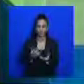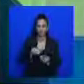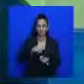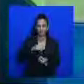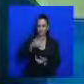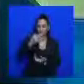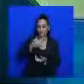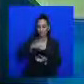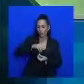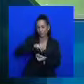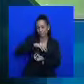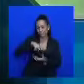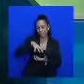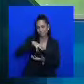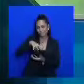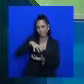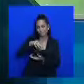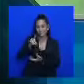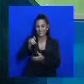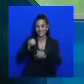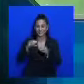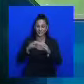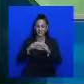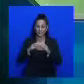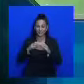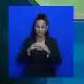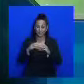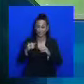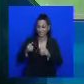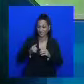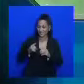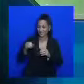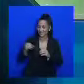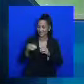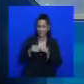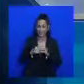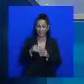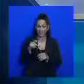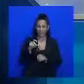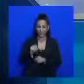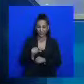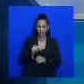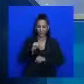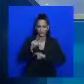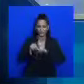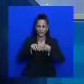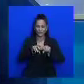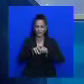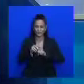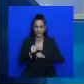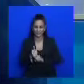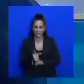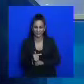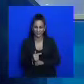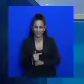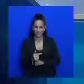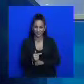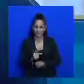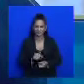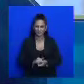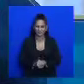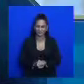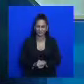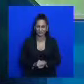Globo recarregado, embaralhando 10 bolas numeradas de 0 a 9. Sorteio do Super 7.